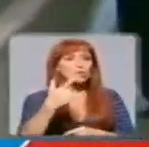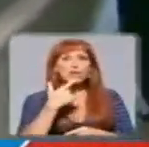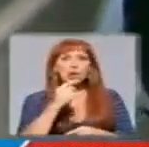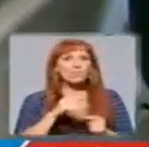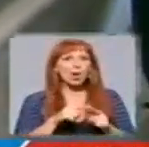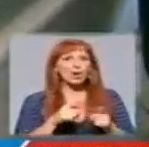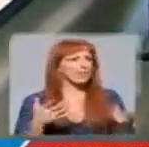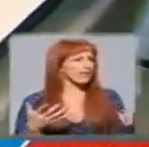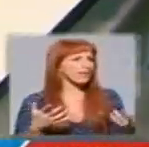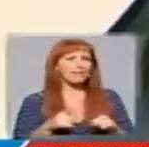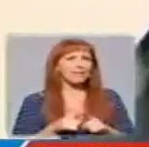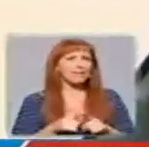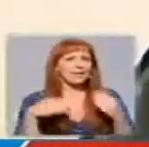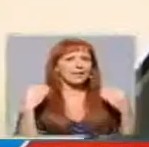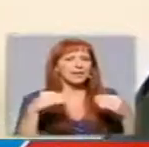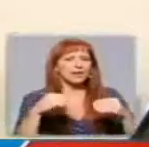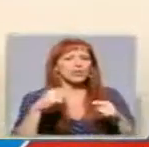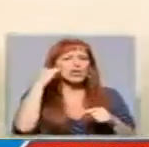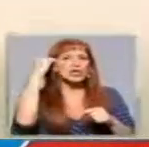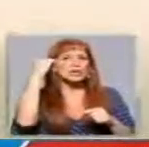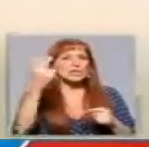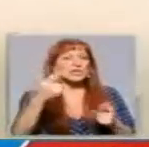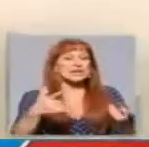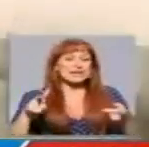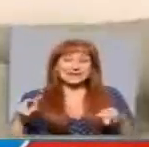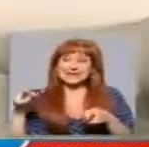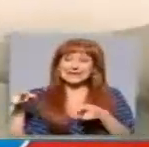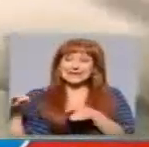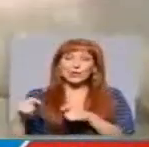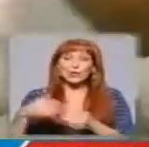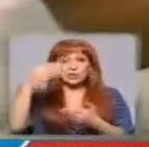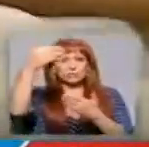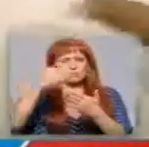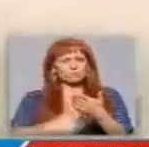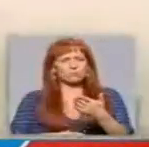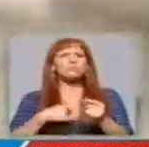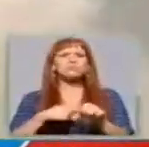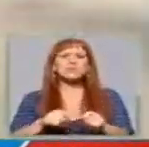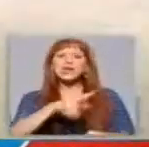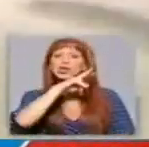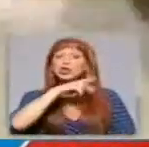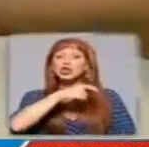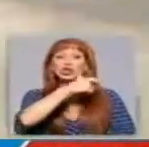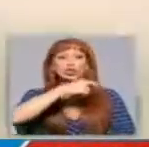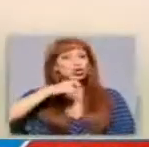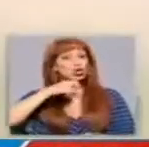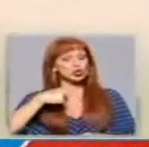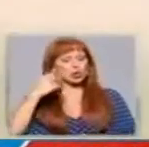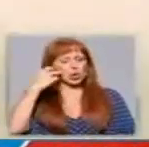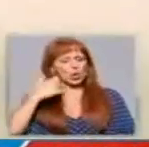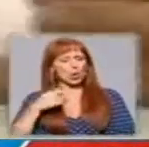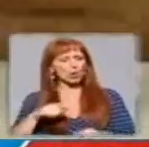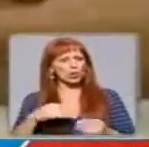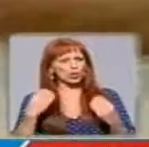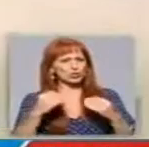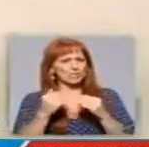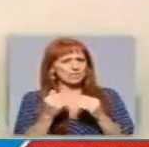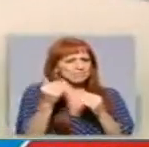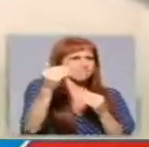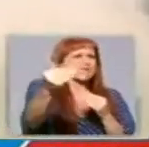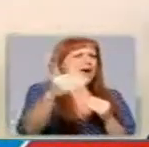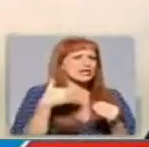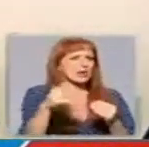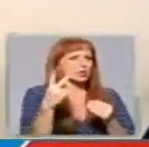não podem também ser treinados especificamente e eles passam uma declaração em como juros sua honra que não tiveram treino